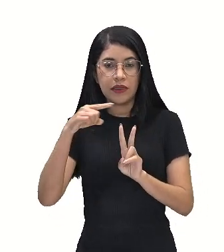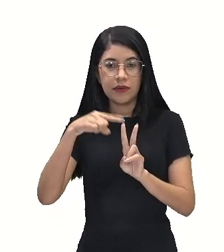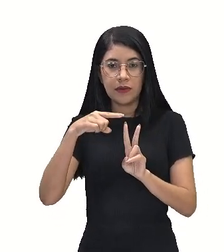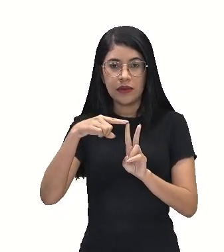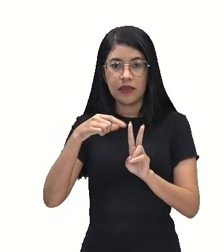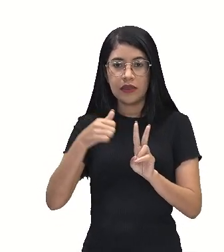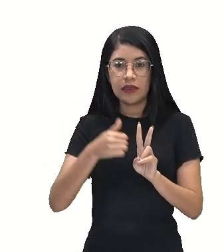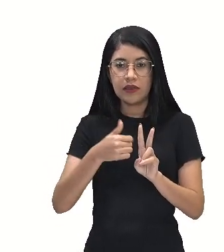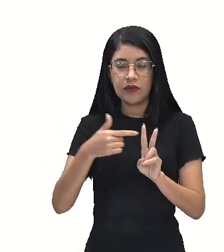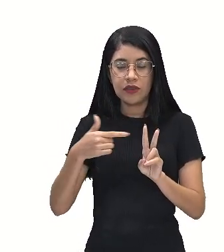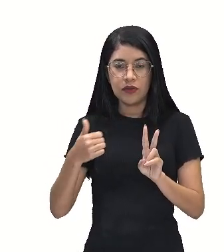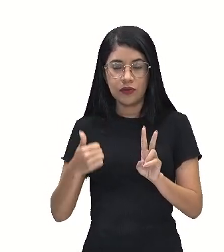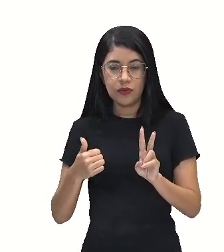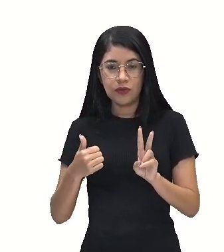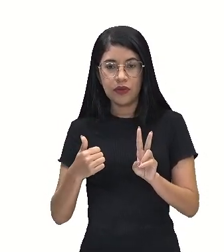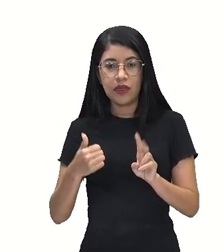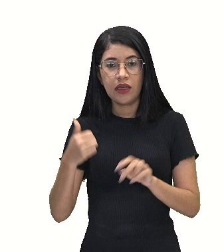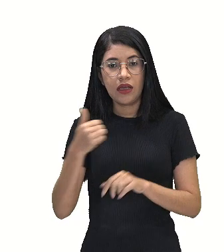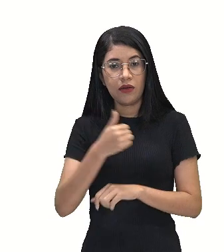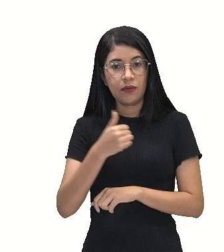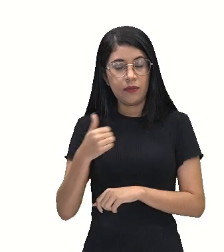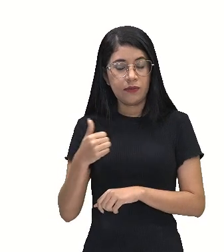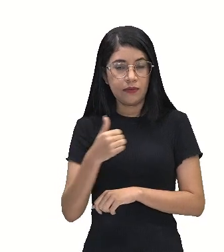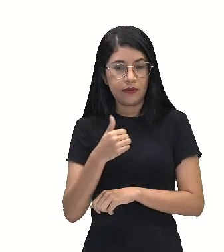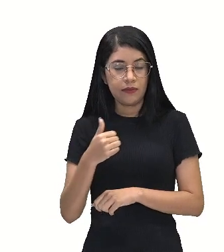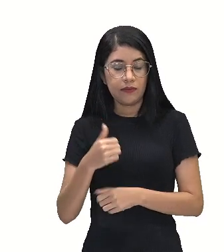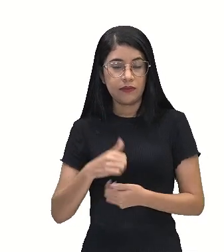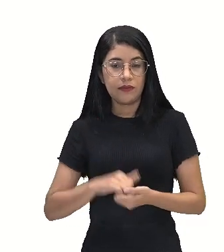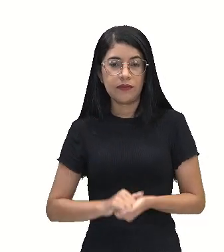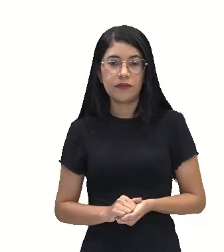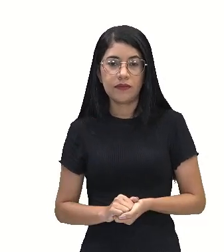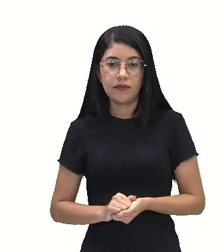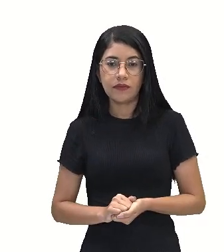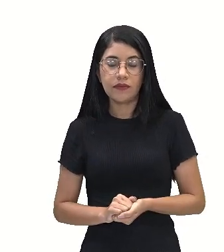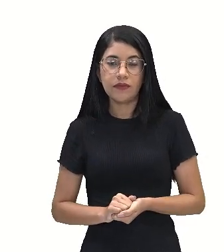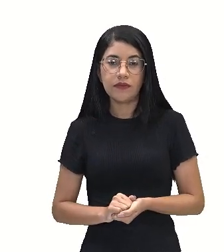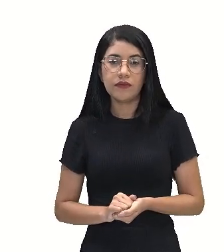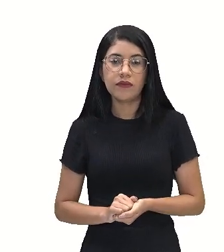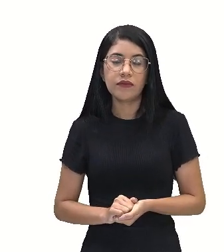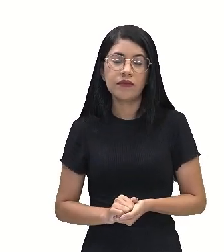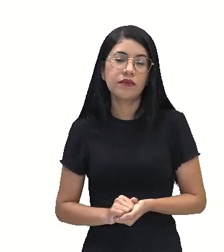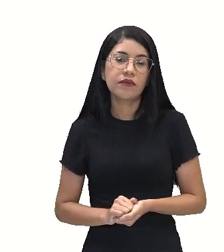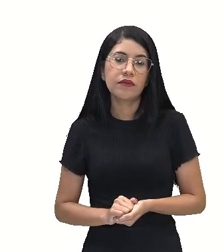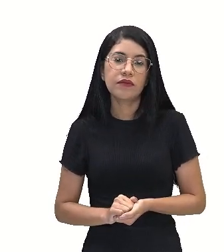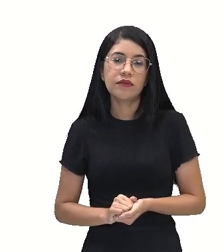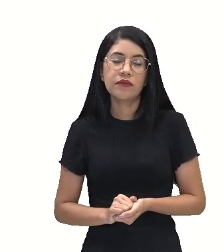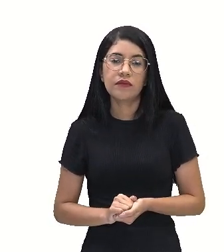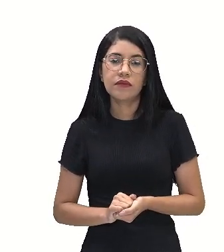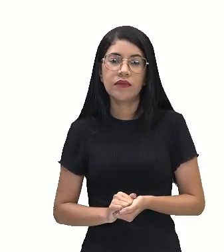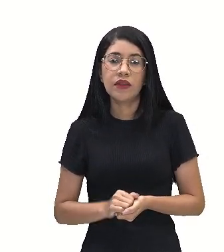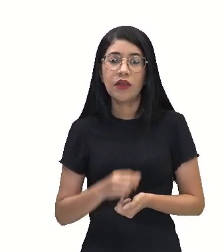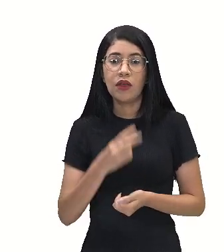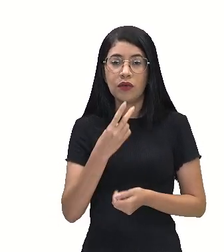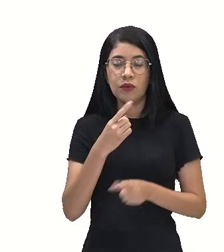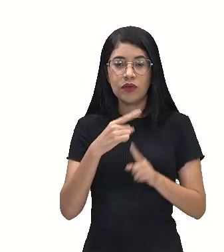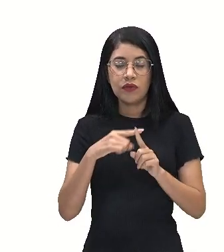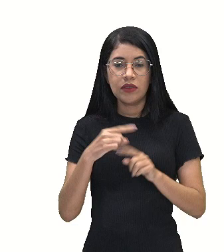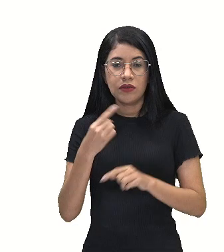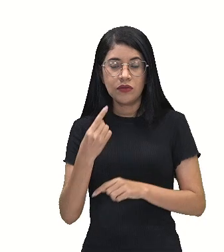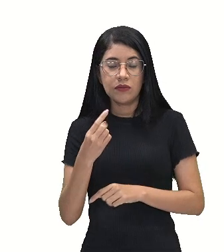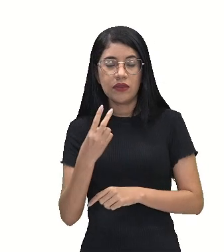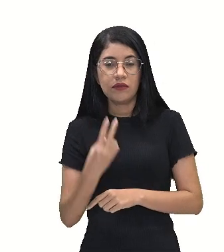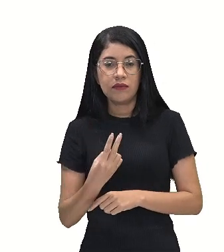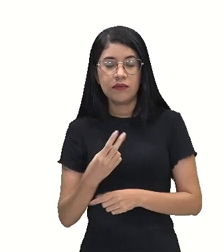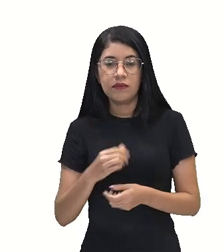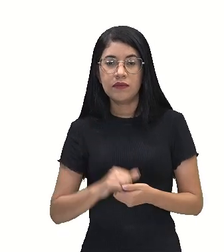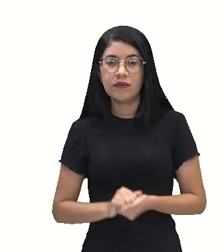121 é 11, né? O nosso A aqui, ó, é 1, então vou multiplicar logo direto aqui, 2 vezes 1, 2. Aí nós